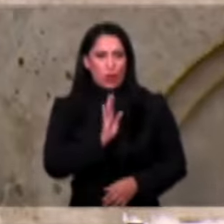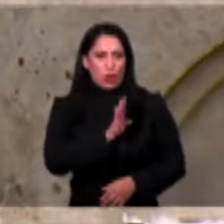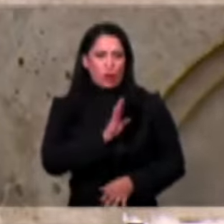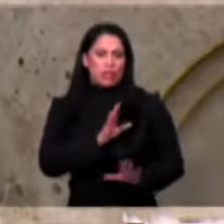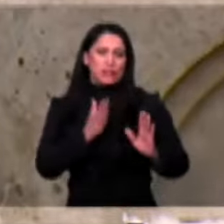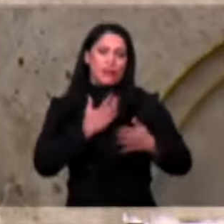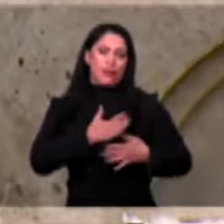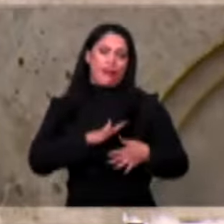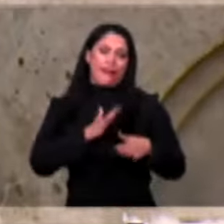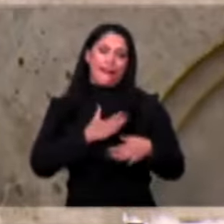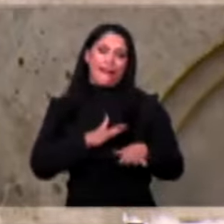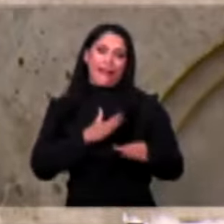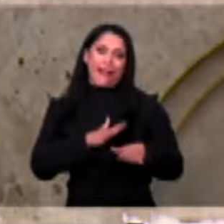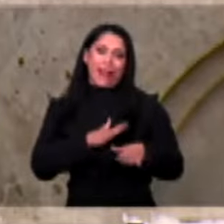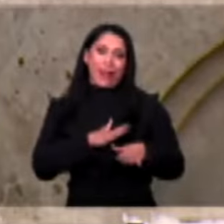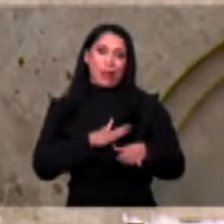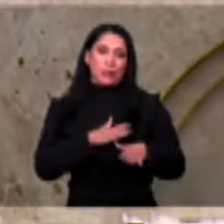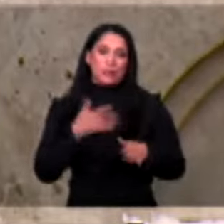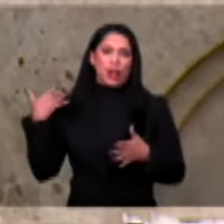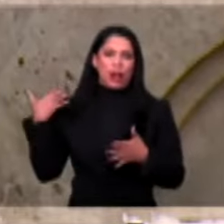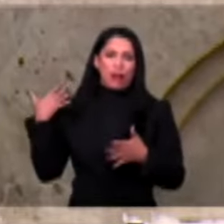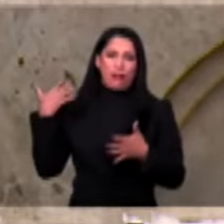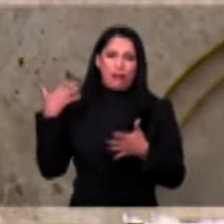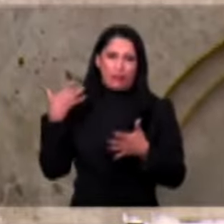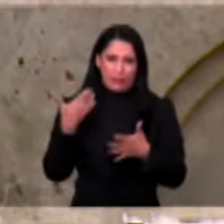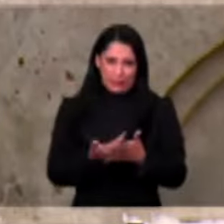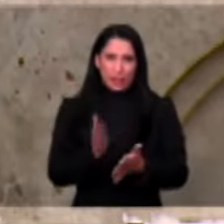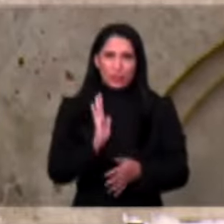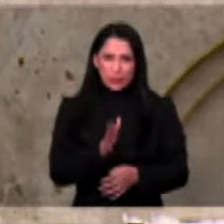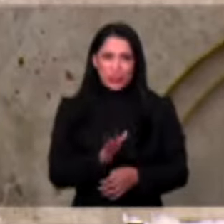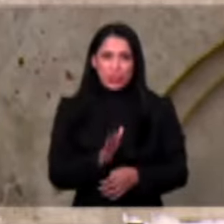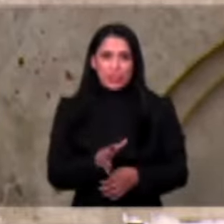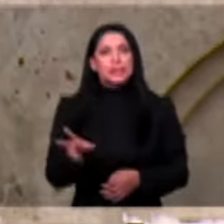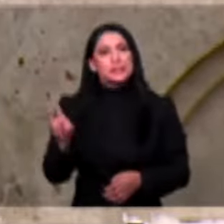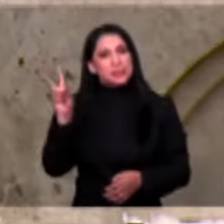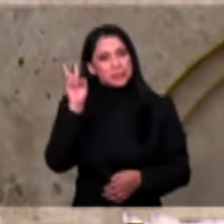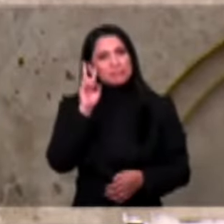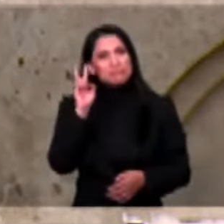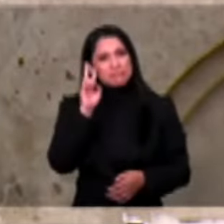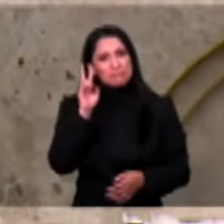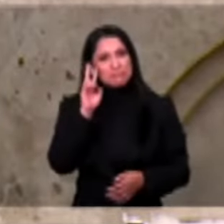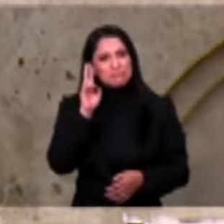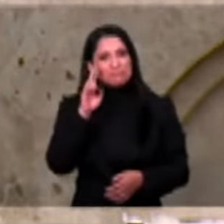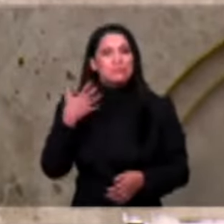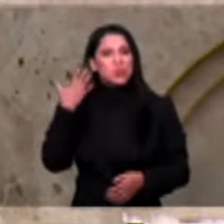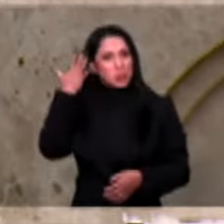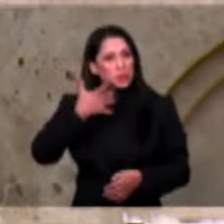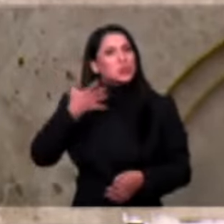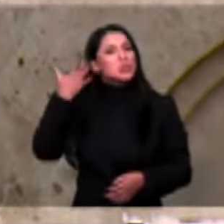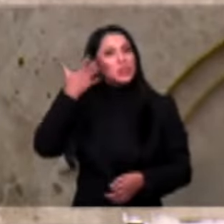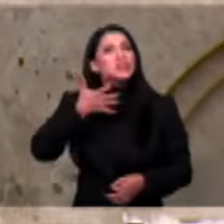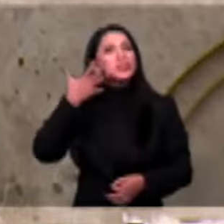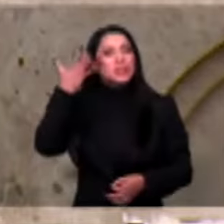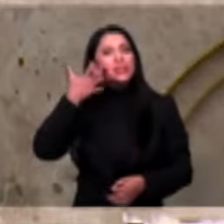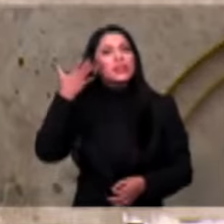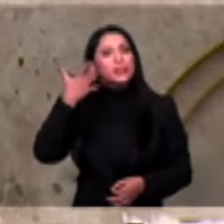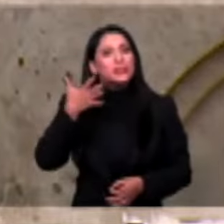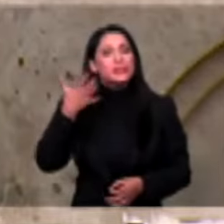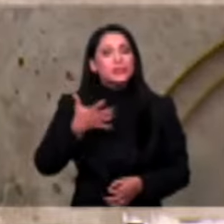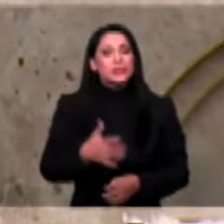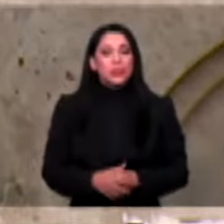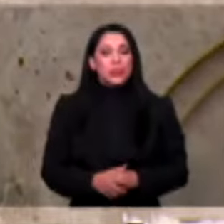sereno. Este longo percurso já foi lembrado nos discursos generosos que